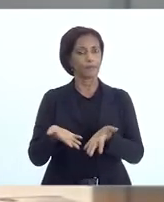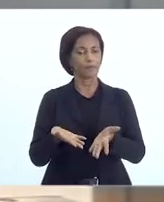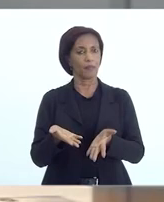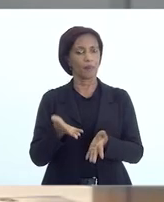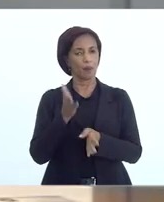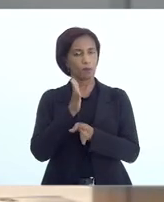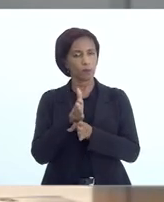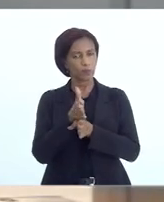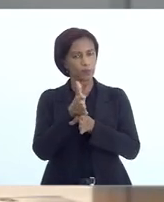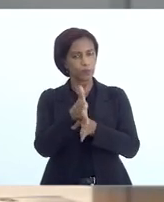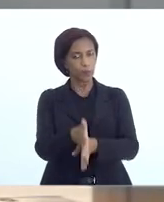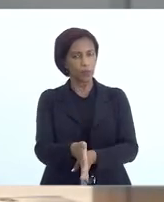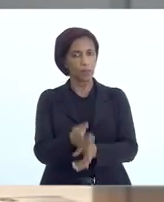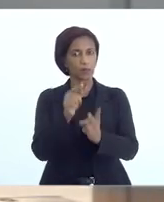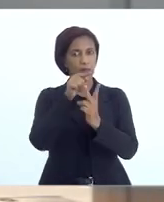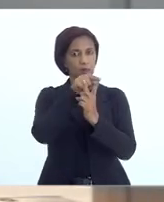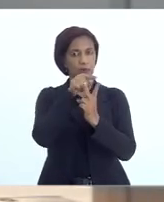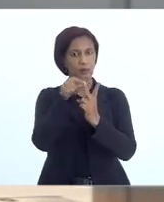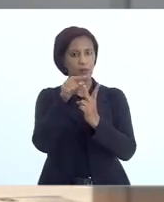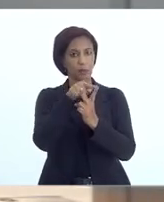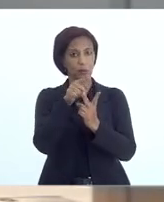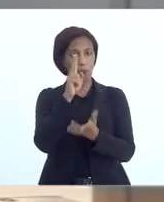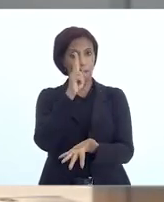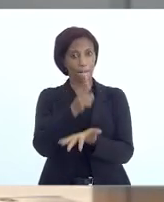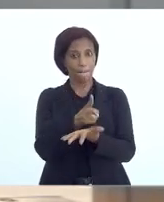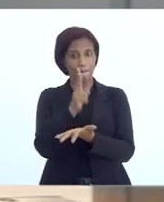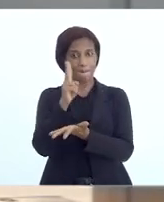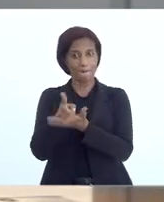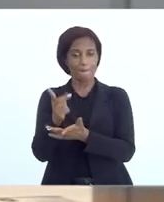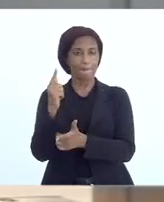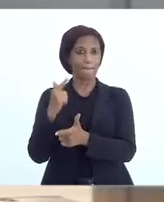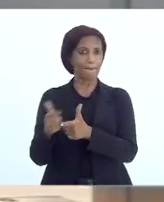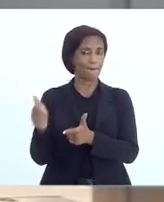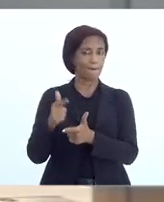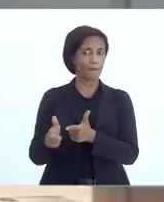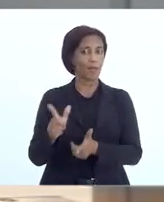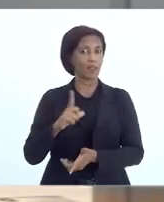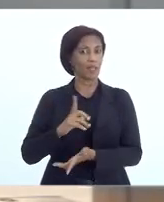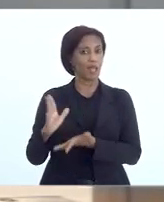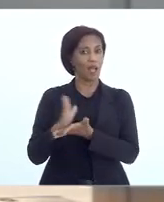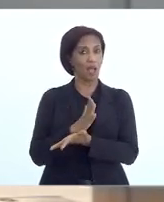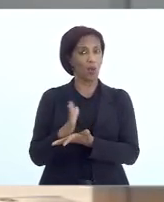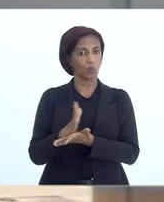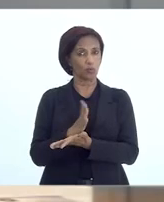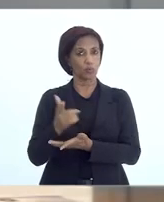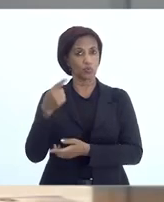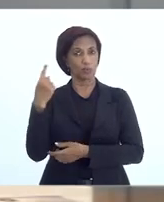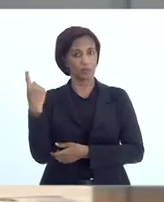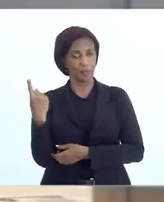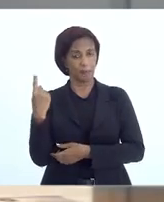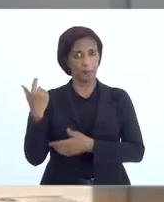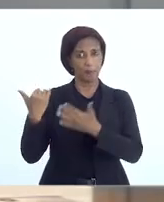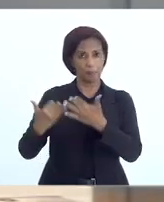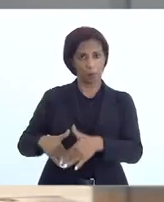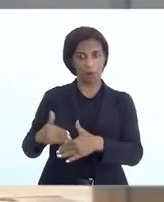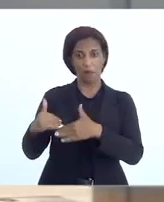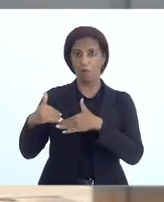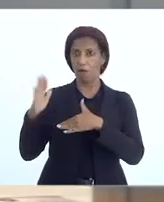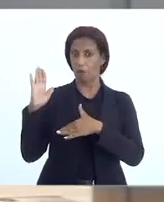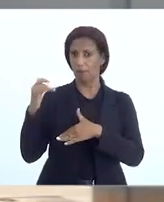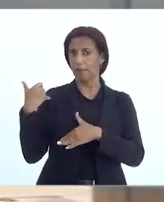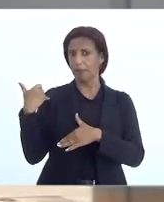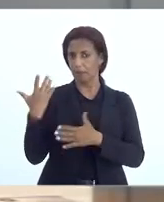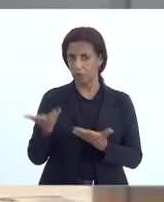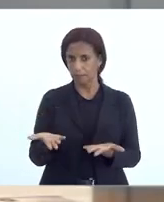distinto porque são dois casos dentro do mesmo problema tem uns que já fizeram a primeira a primeira prova fora da idade